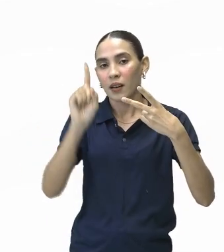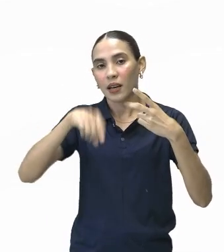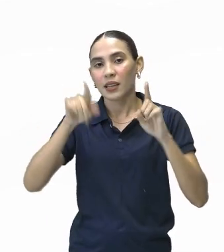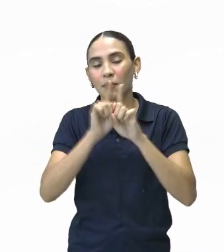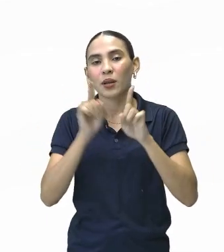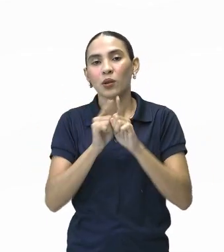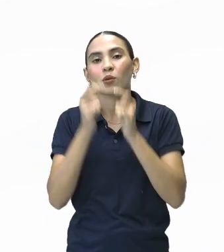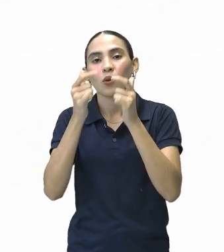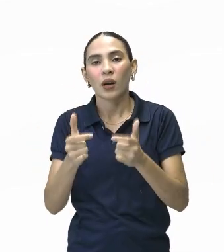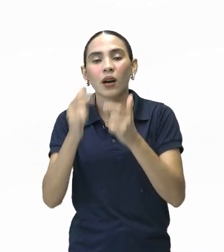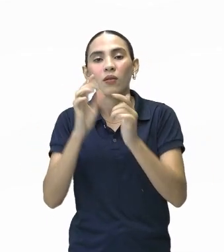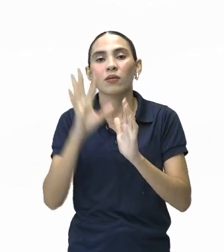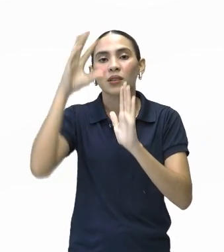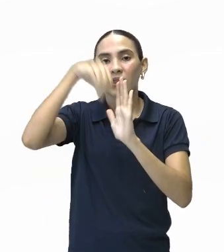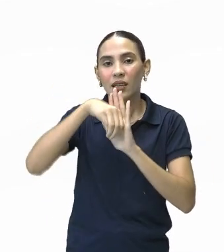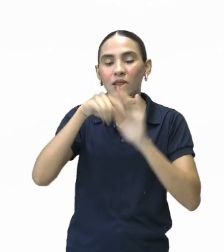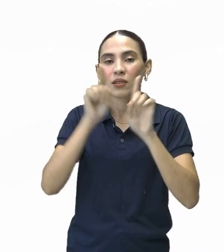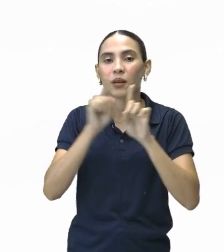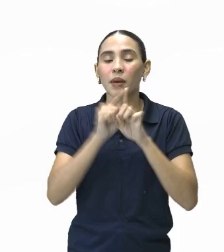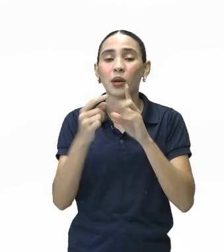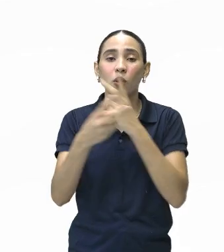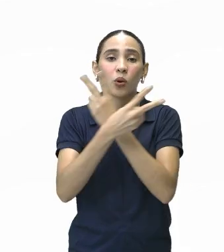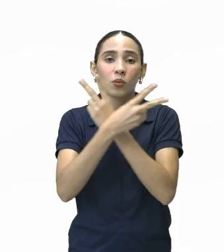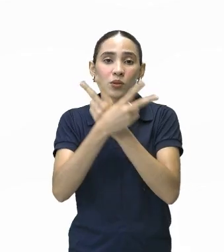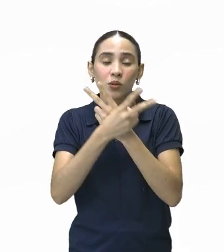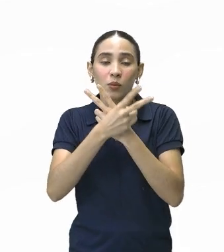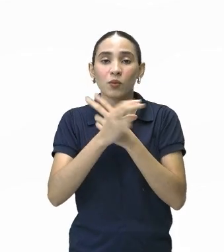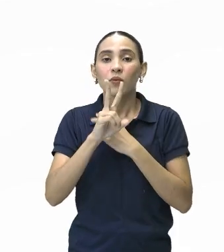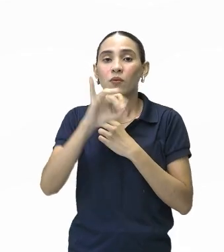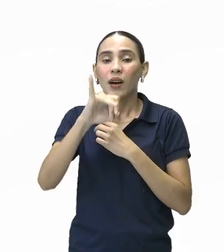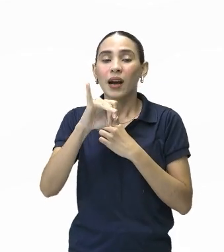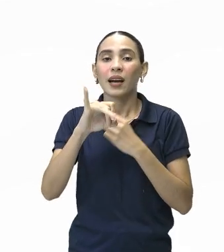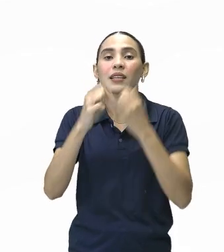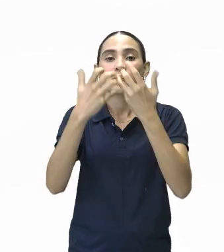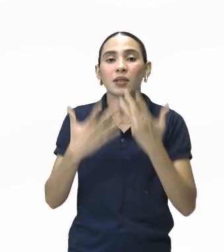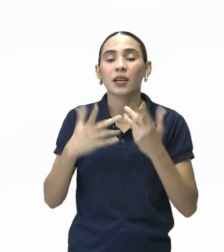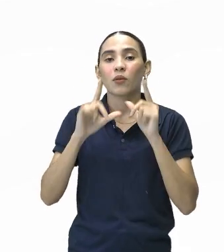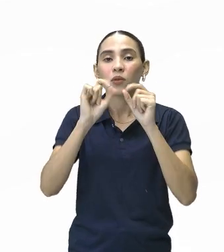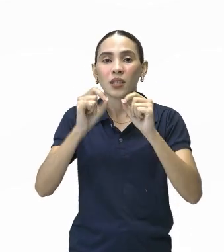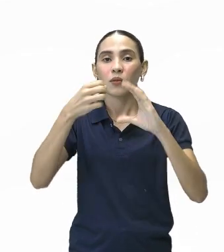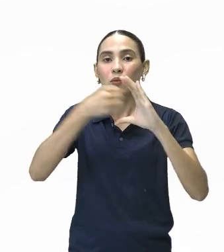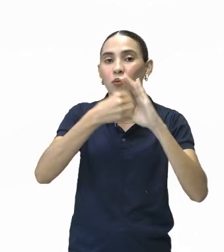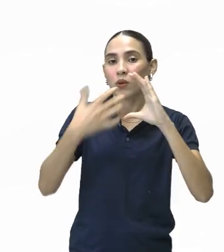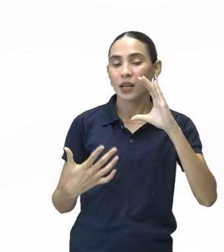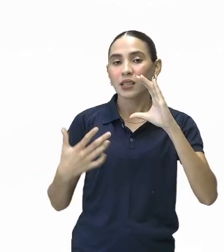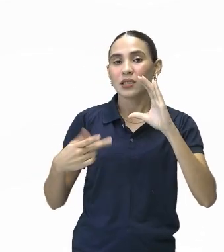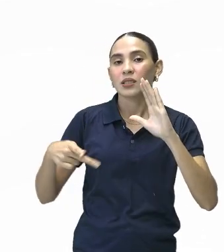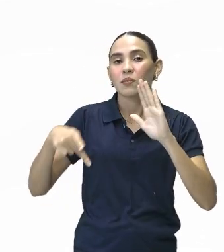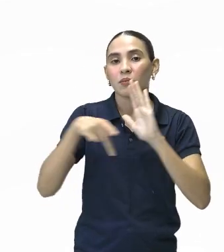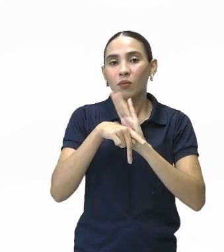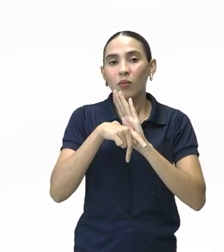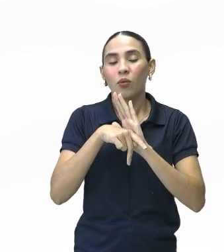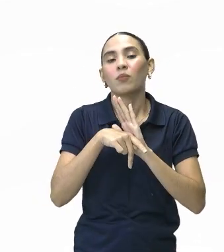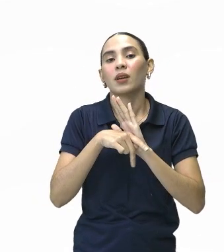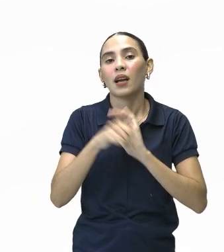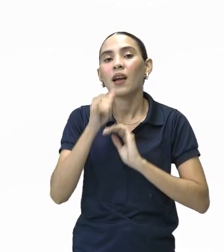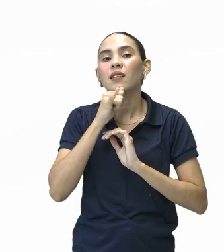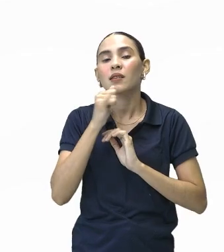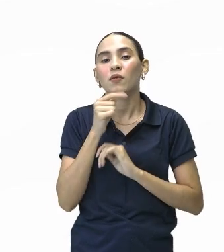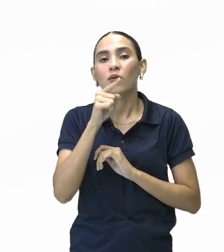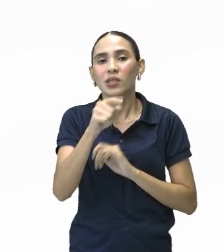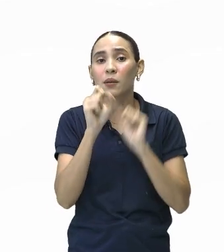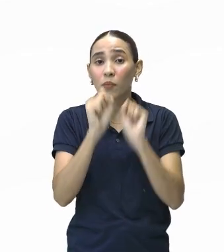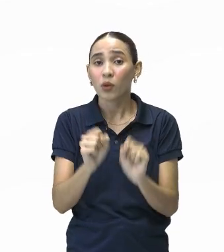determinado local presente aí nos cromossomos, que vai designar uma característica que você